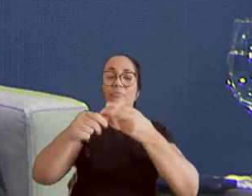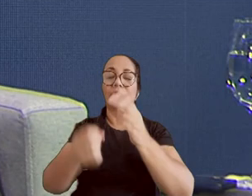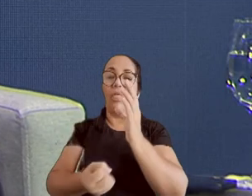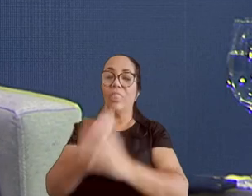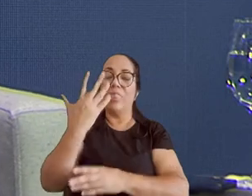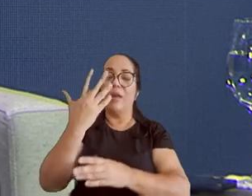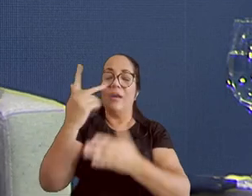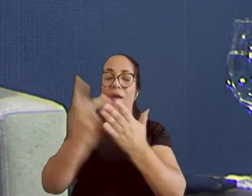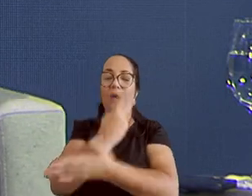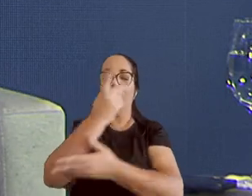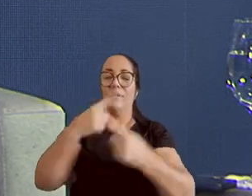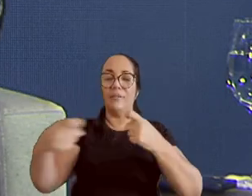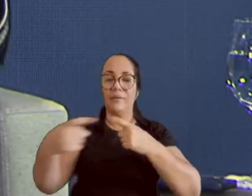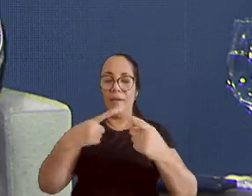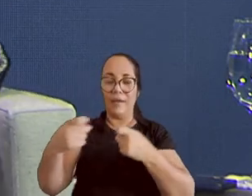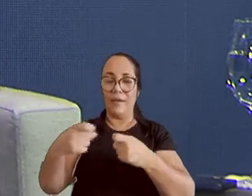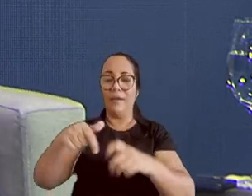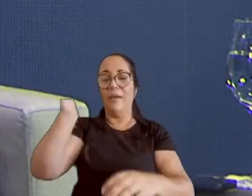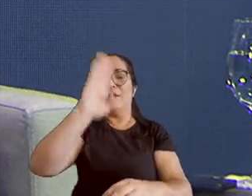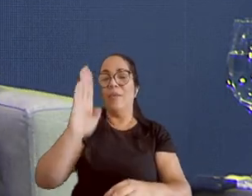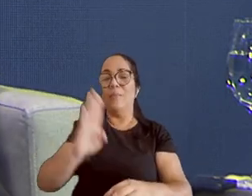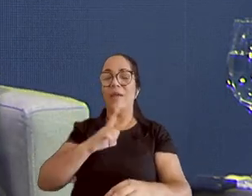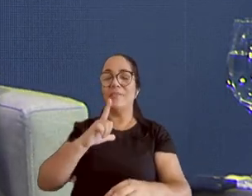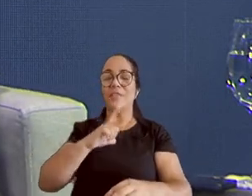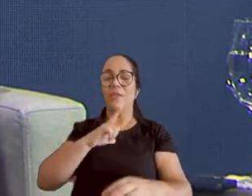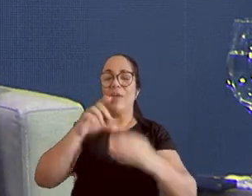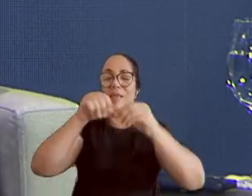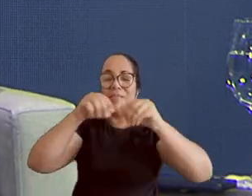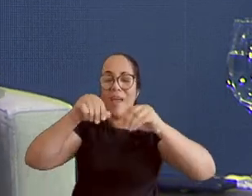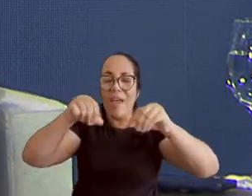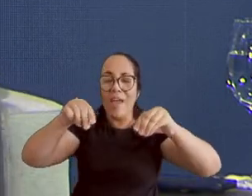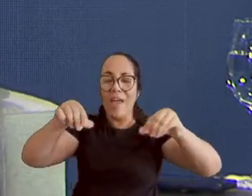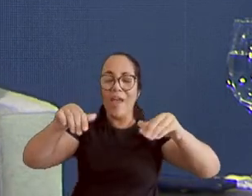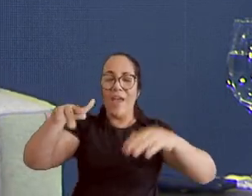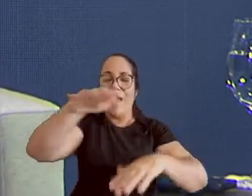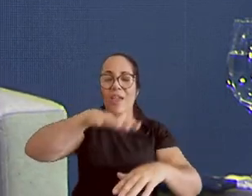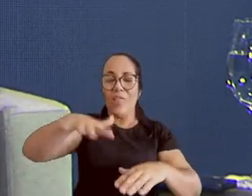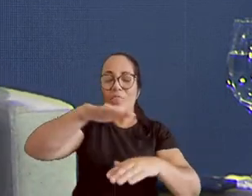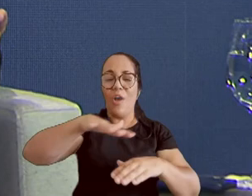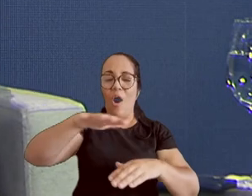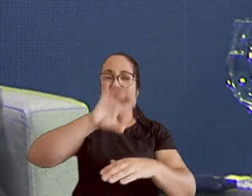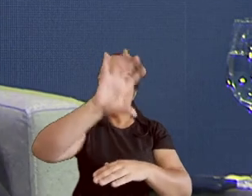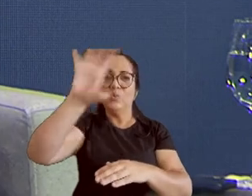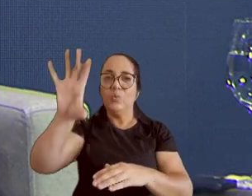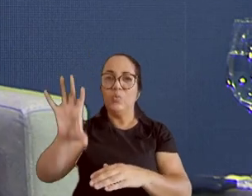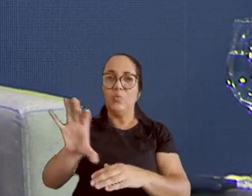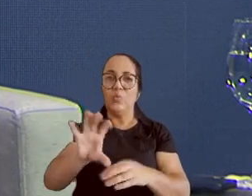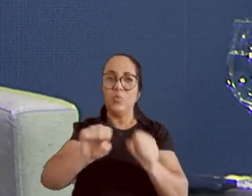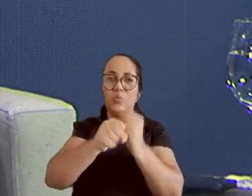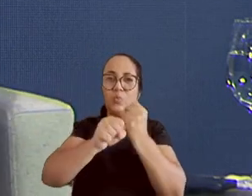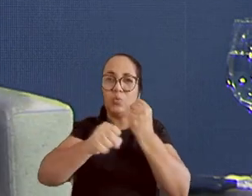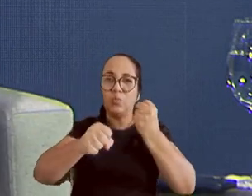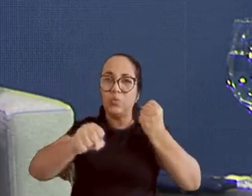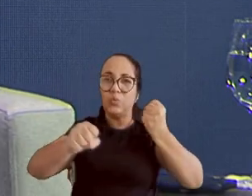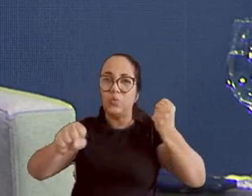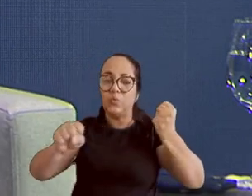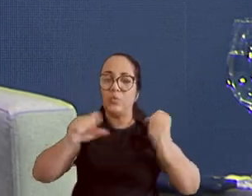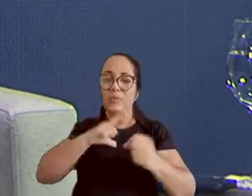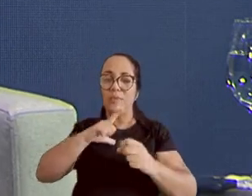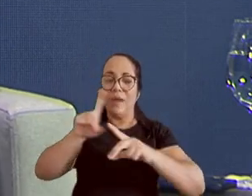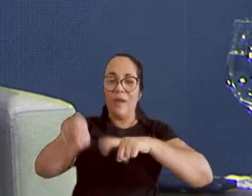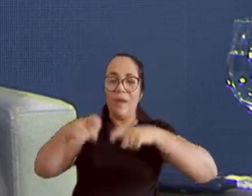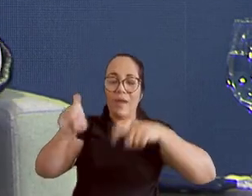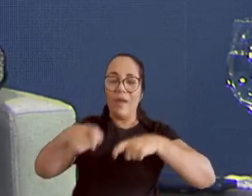agricultura do Brasil né que tem muito espaço para crescer que tem muito para oferecer para o resto do mundo não só de produção de como antes de grãos de produtos